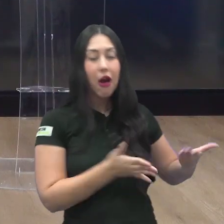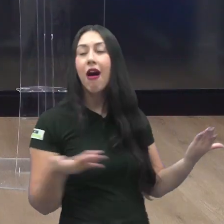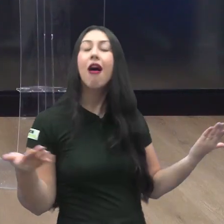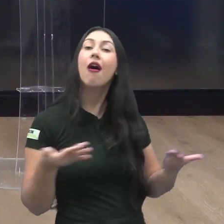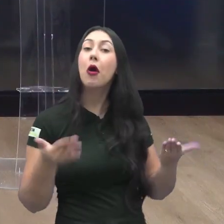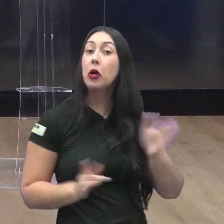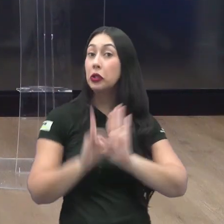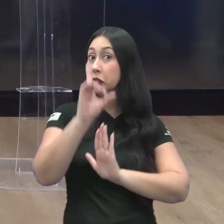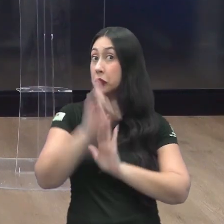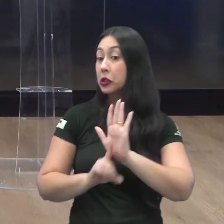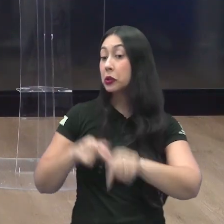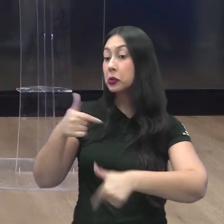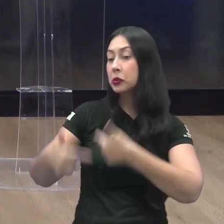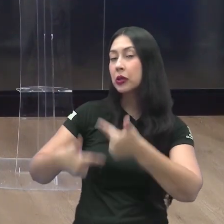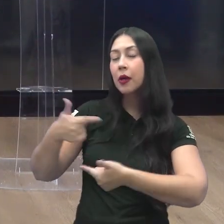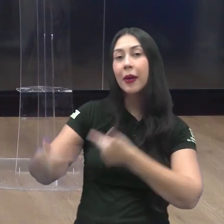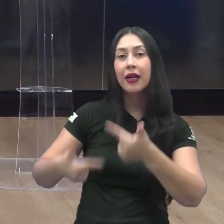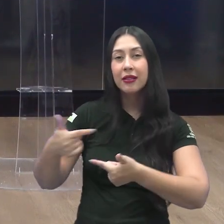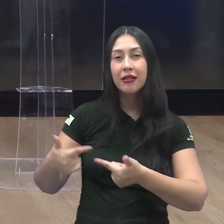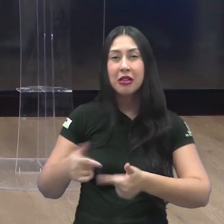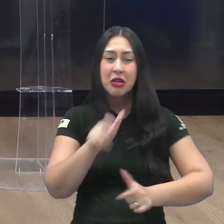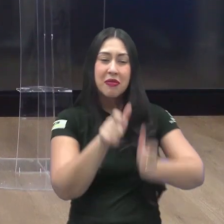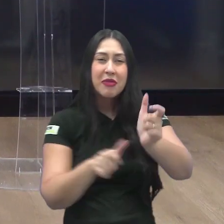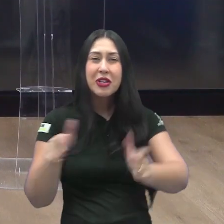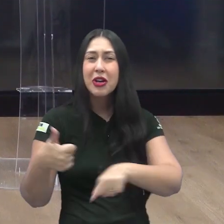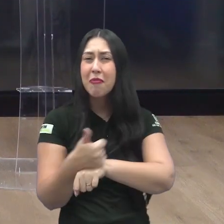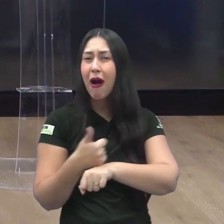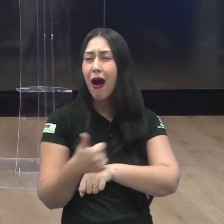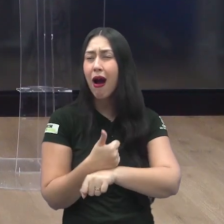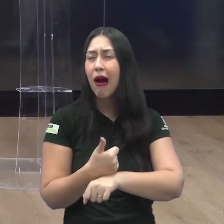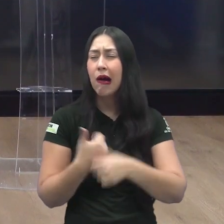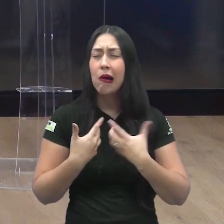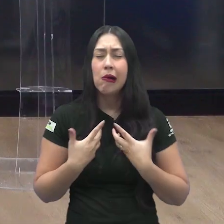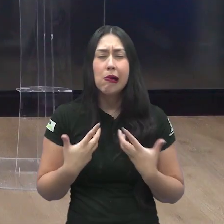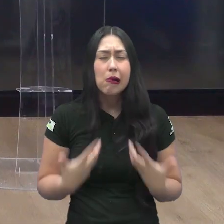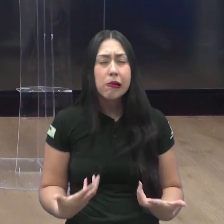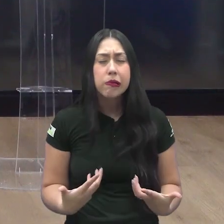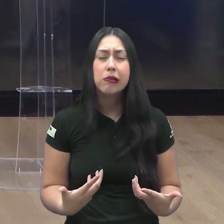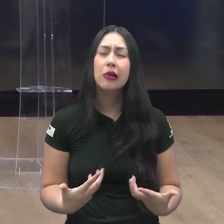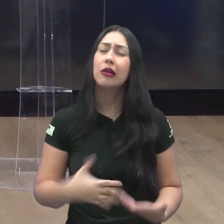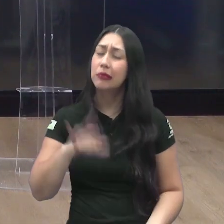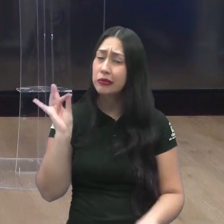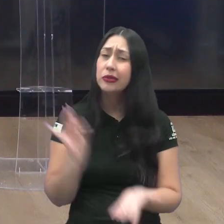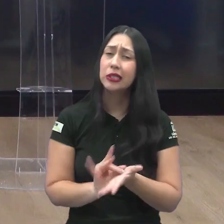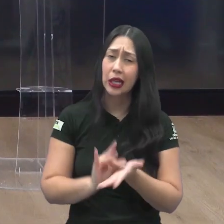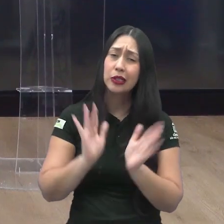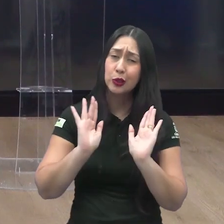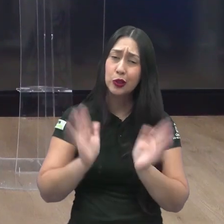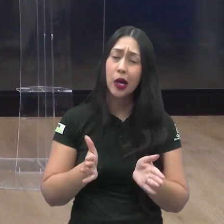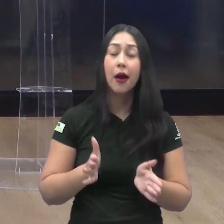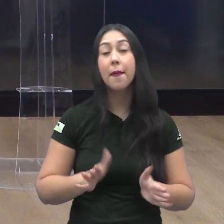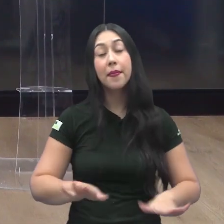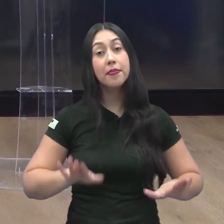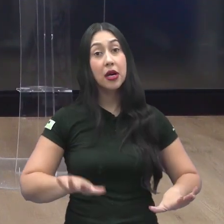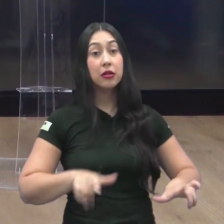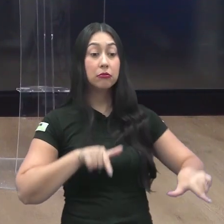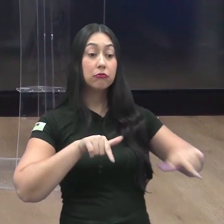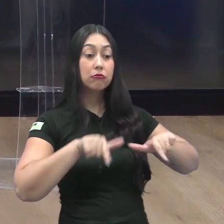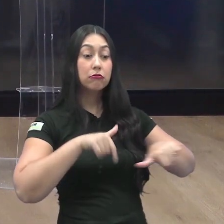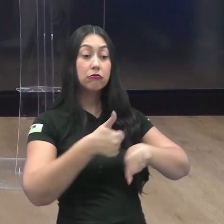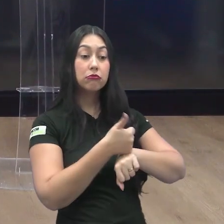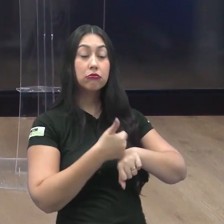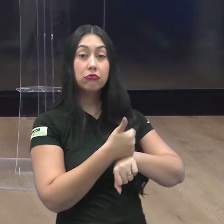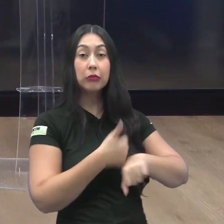assunto para falar de direito trabalhista. O esgotamento profissional virou realidade para milhares de brasileiros. E